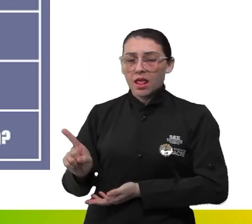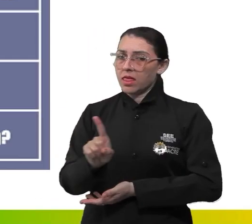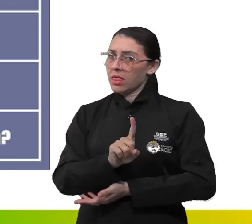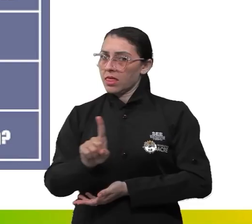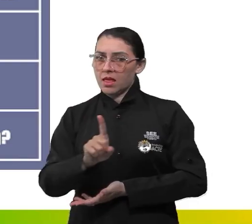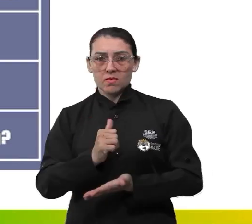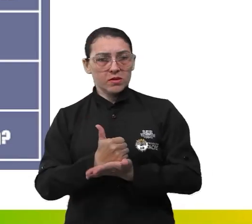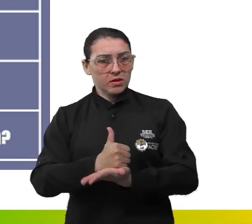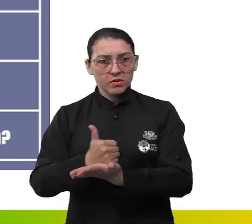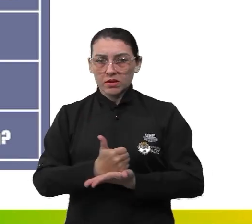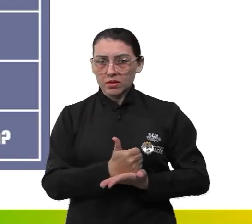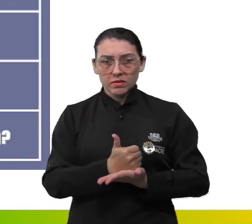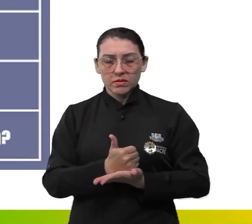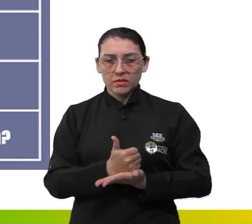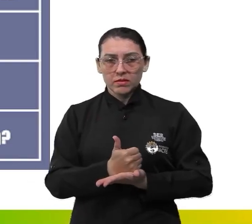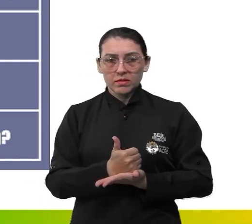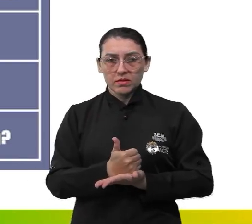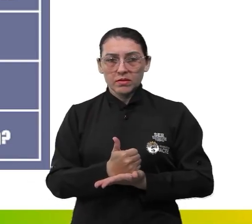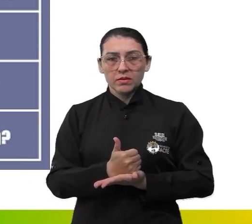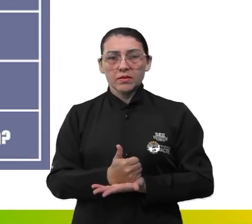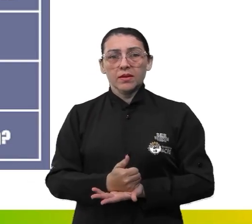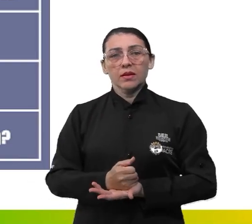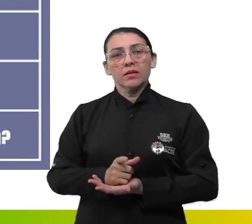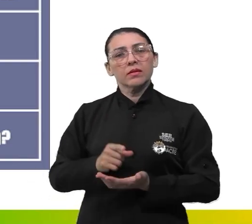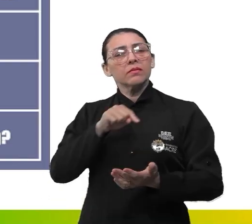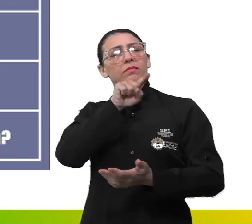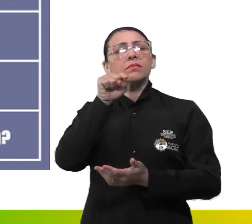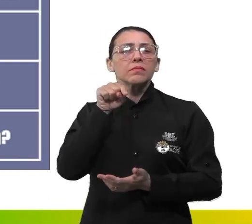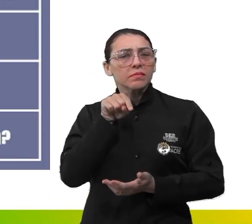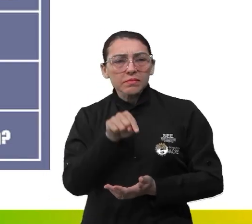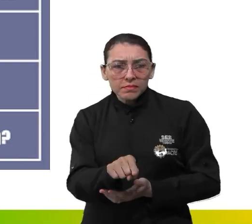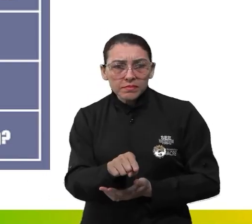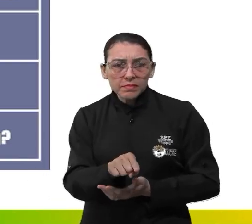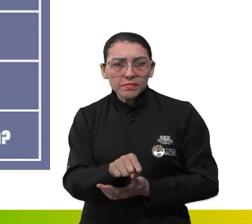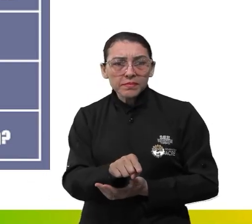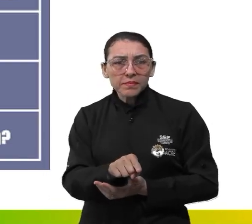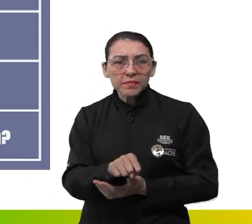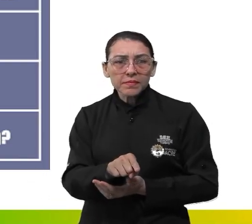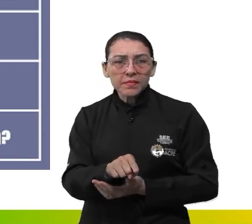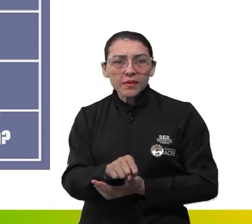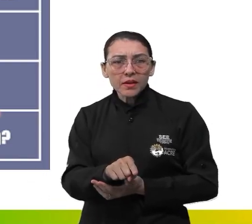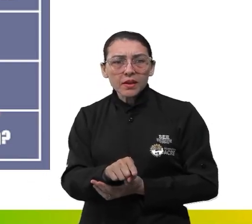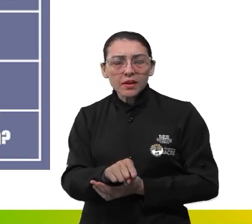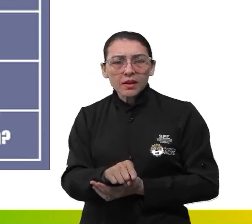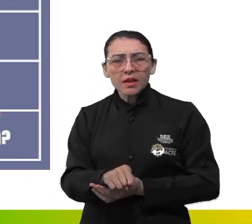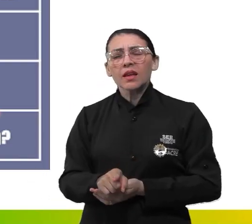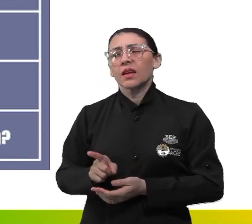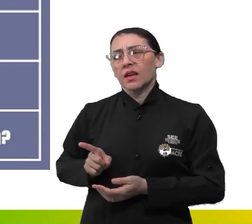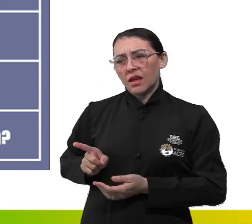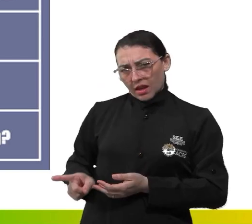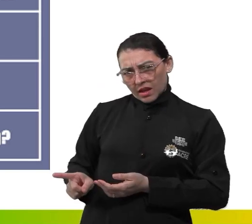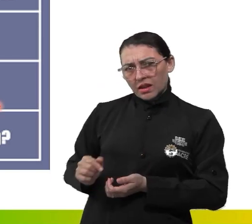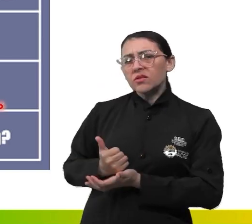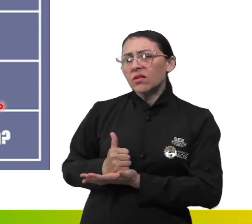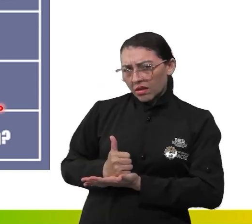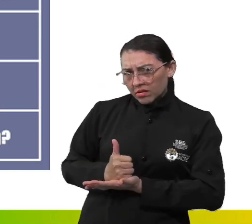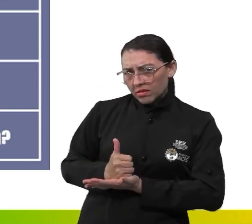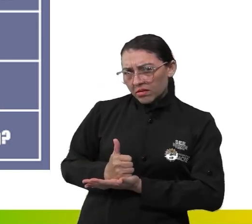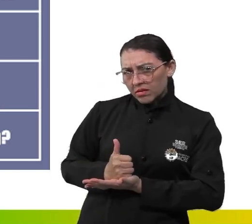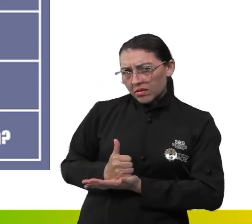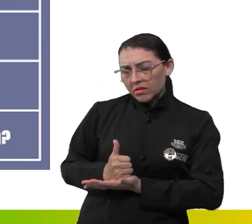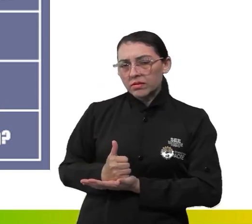ele não está jogando, na forma negativa. E na forma interrogativa, is he playing? Ele está